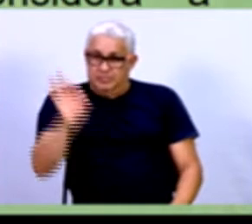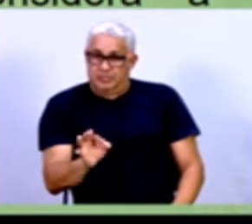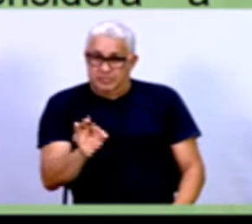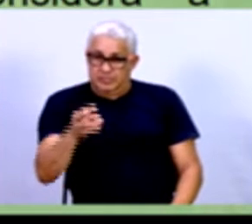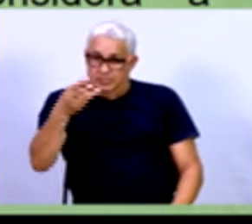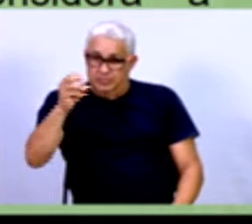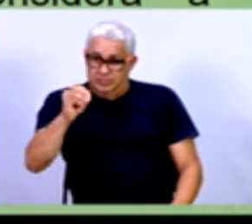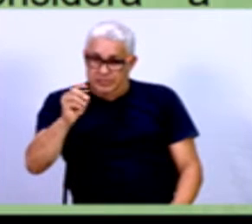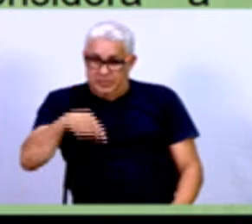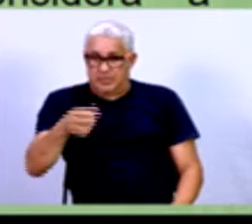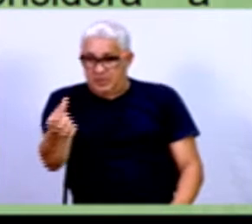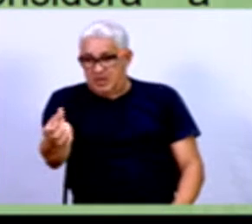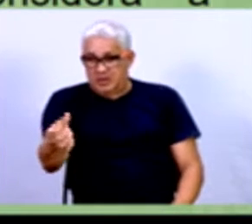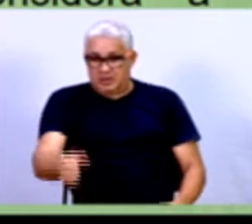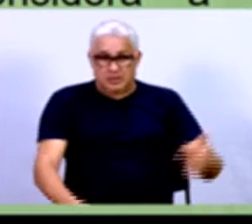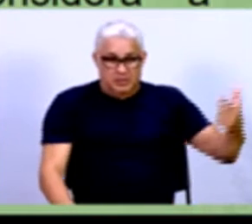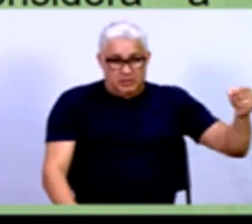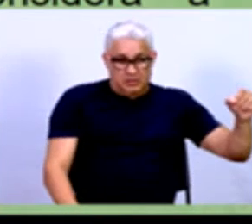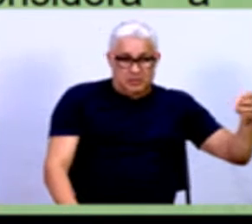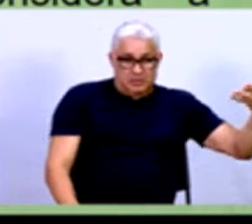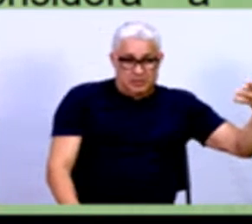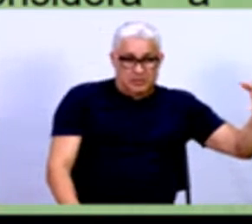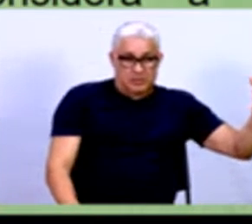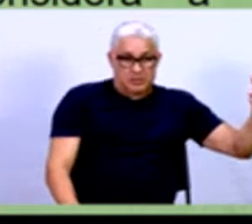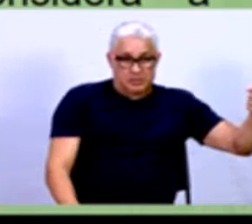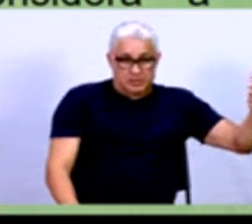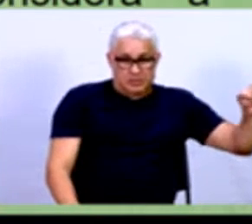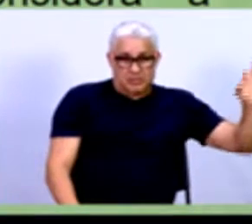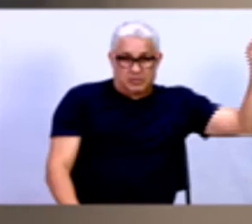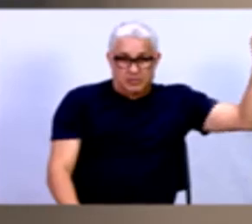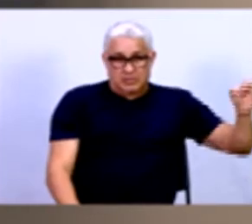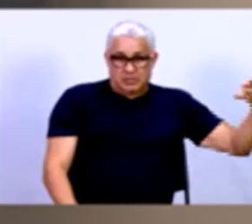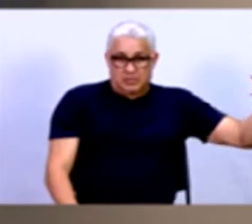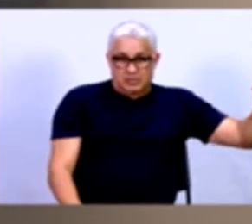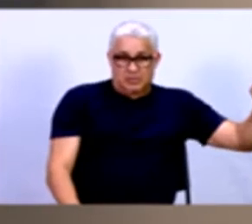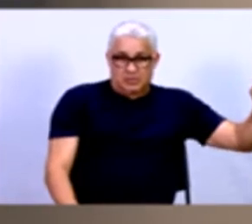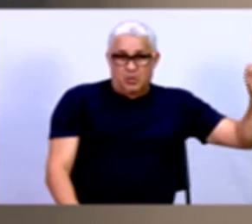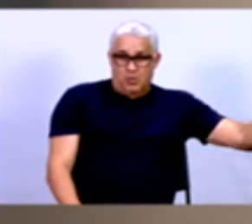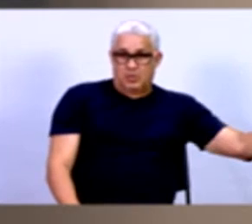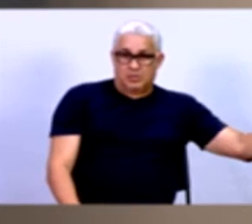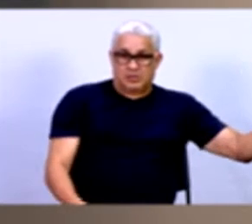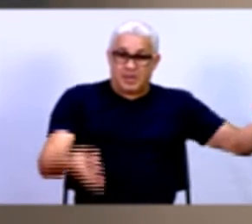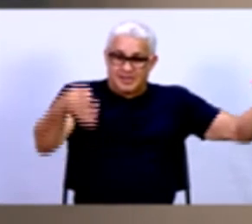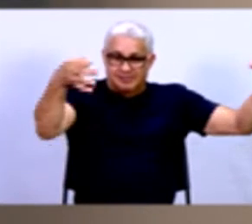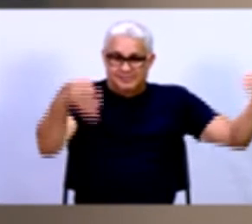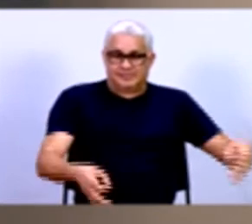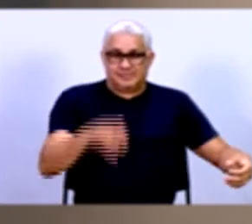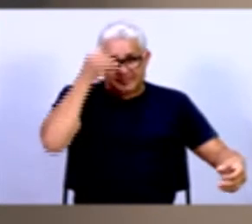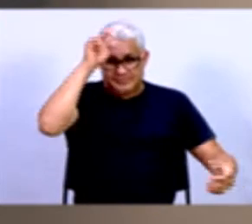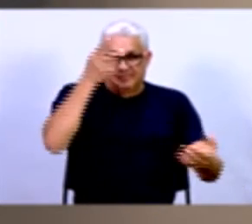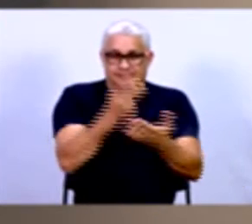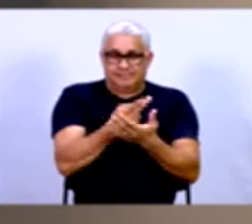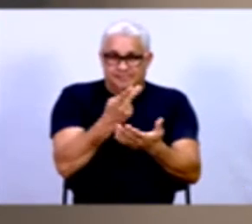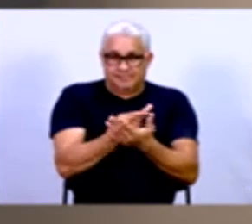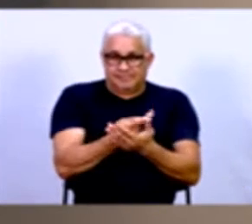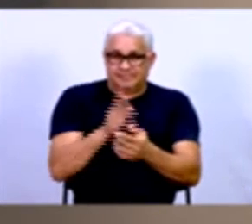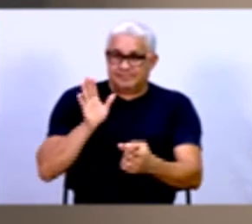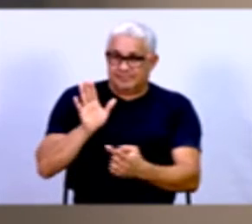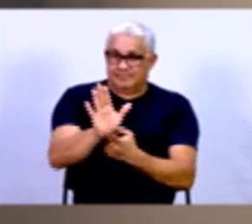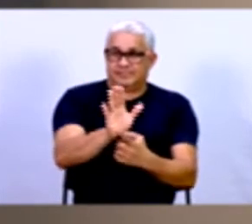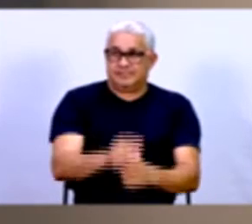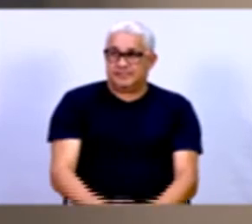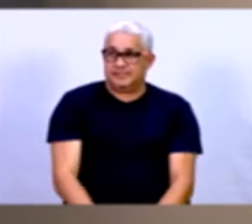30 vai ser 6 e 20% de 40 vai ser 8. Então, a gente vai fazer certinho para não ter erro aí na hora de pegar a nossa amostra, tá?